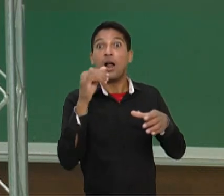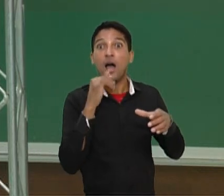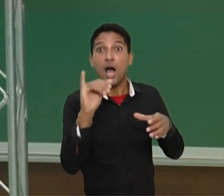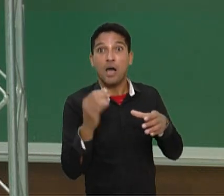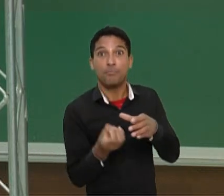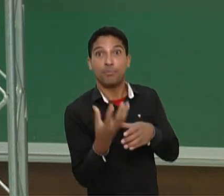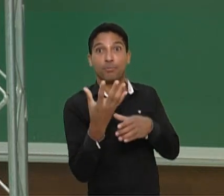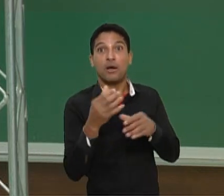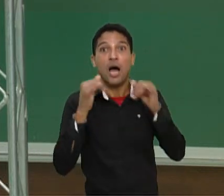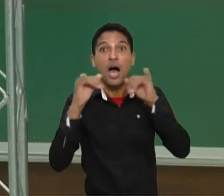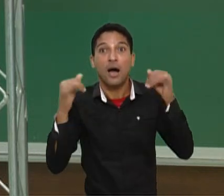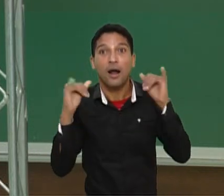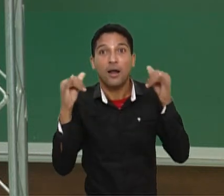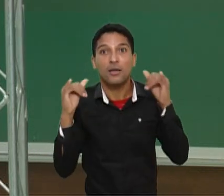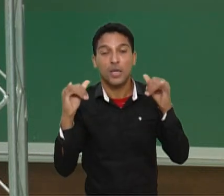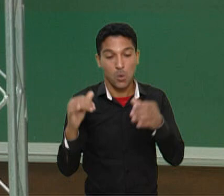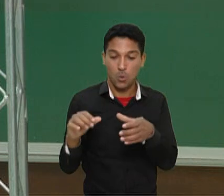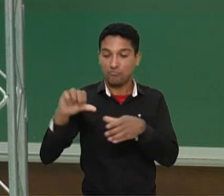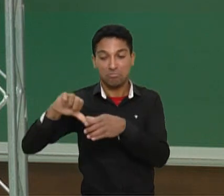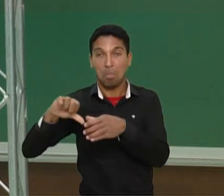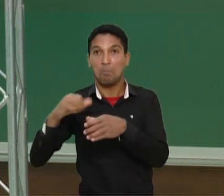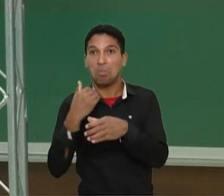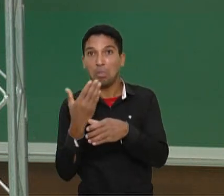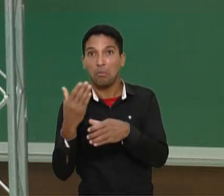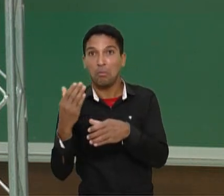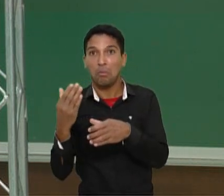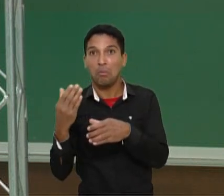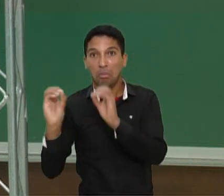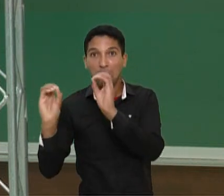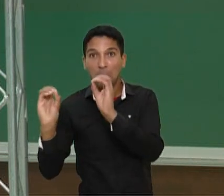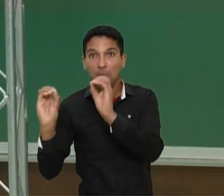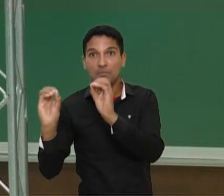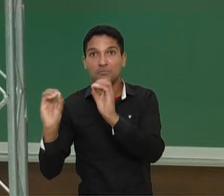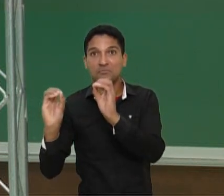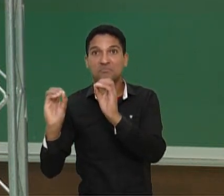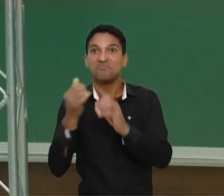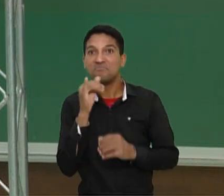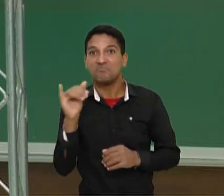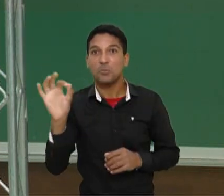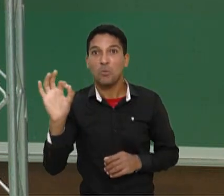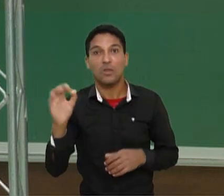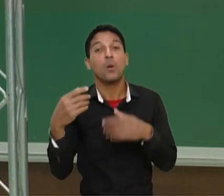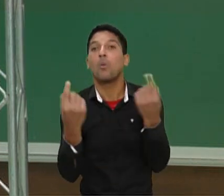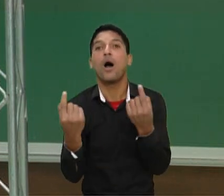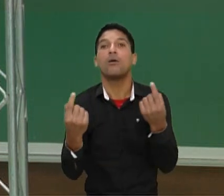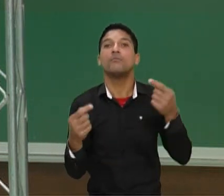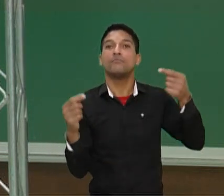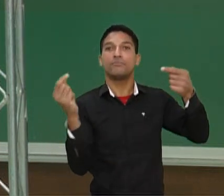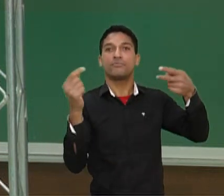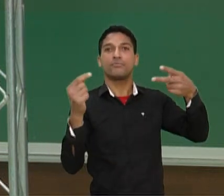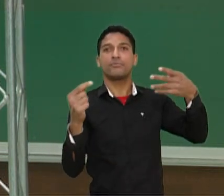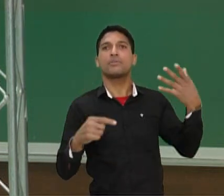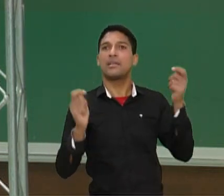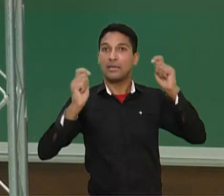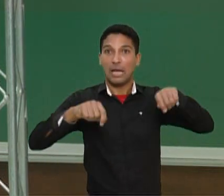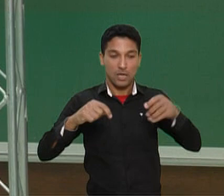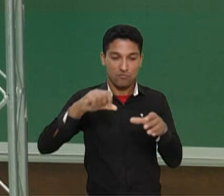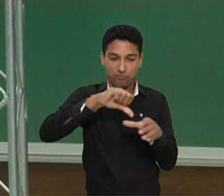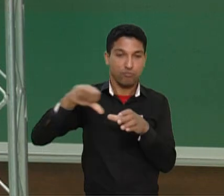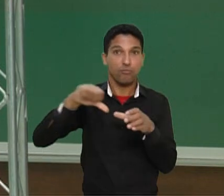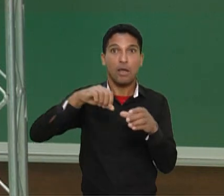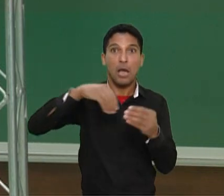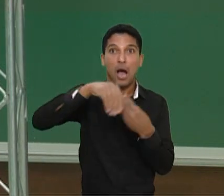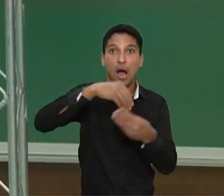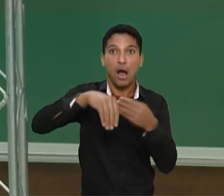a gente coloca em água podem conduzir corrente elétrica? Qual desses ou quais desses compostos,